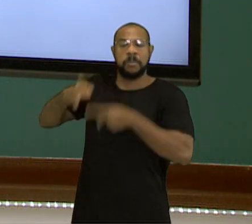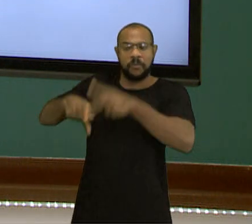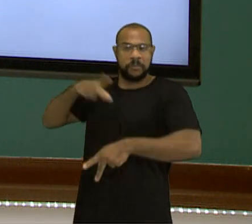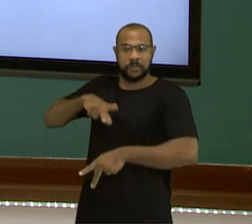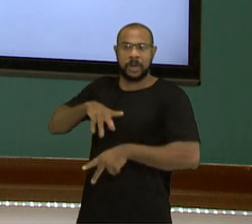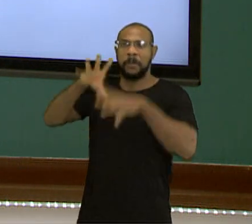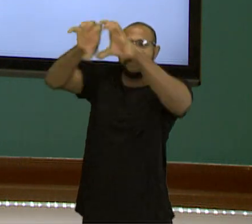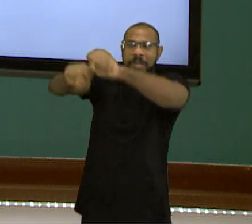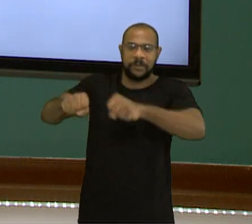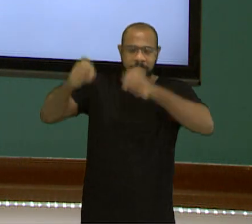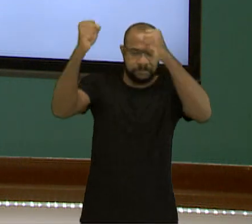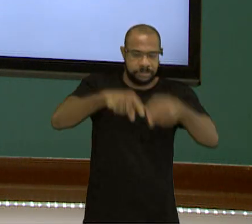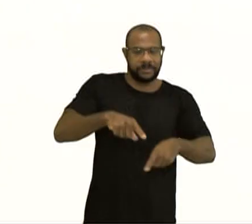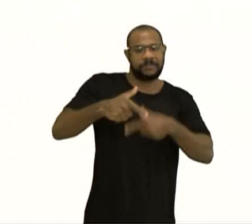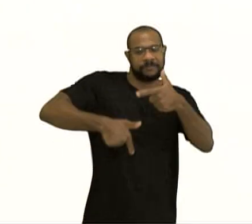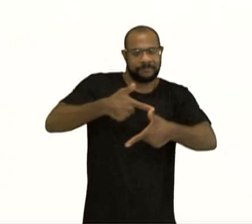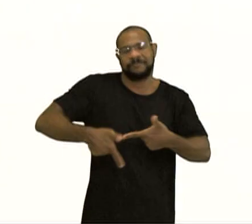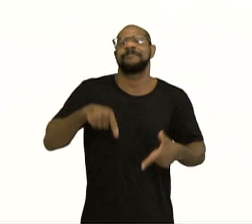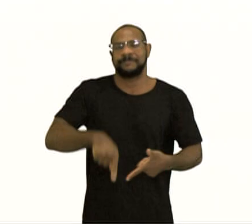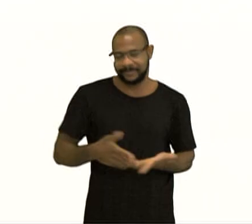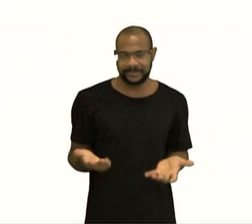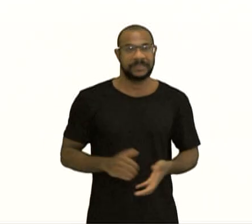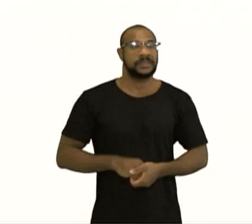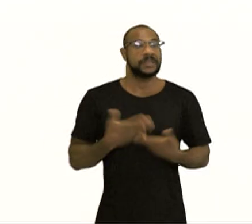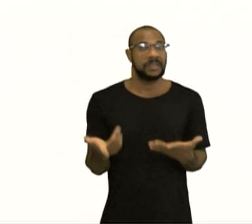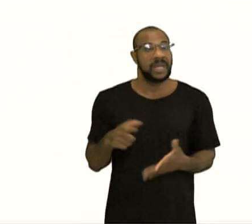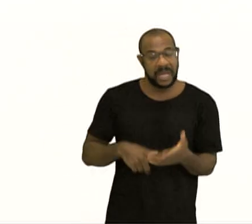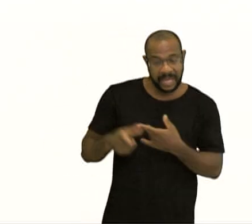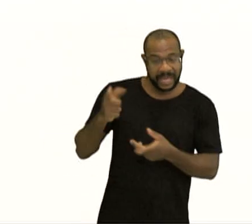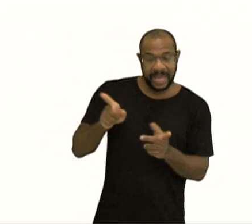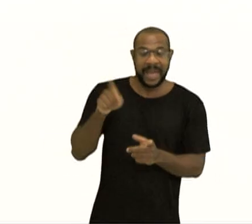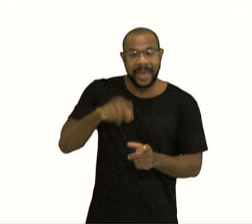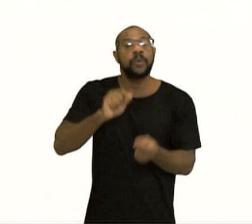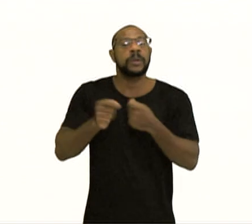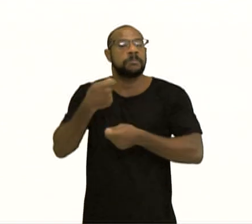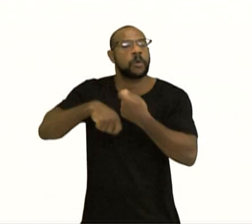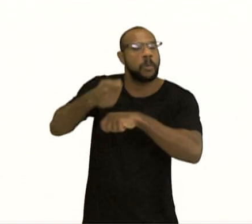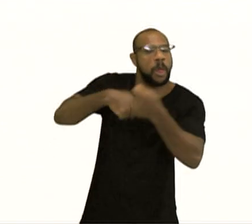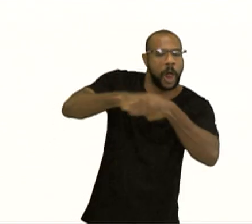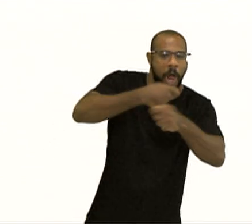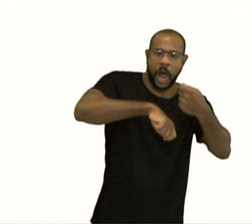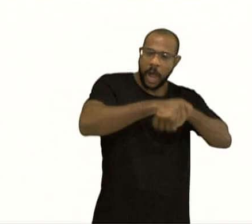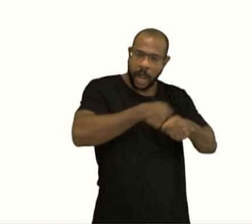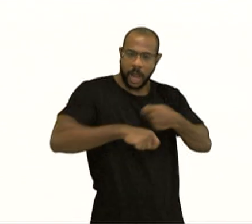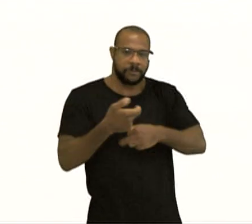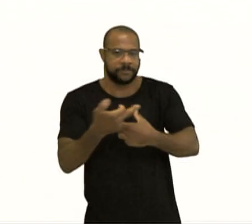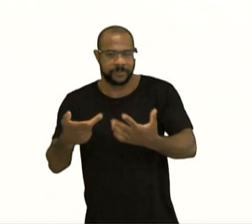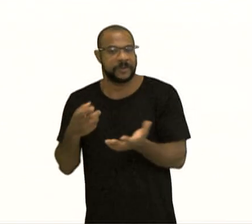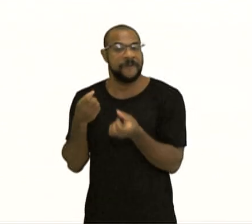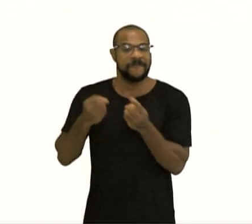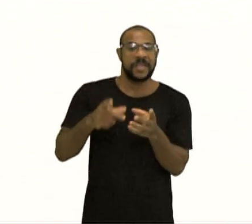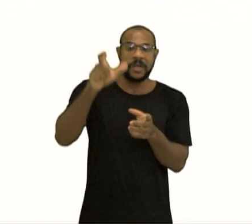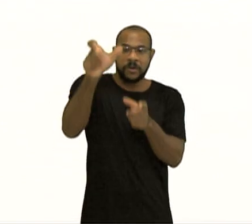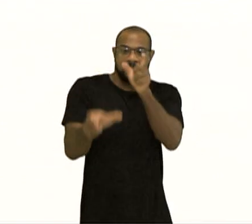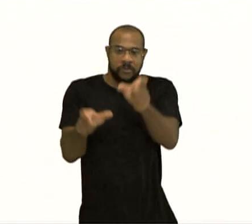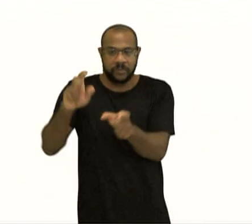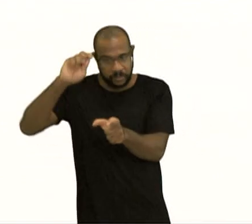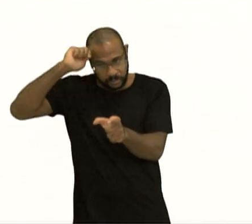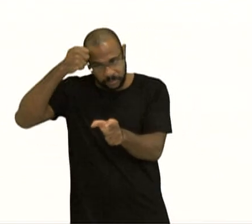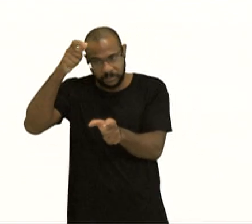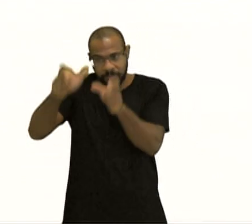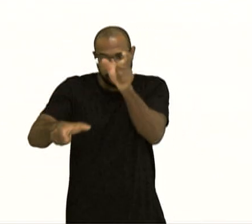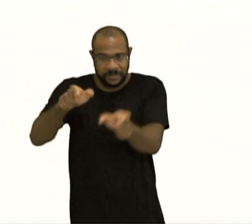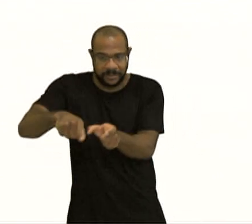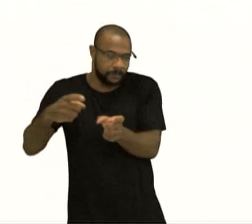ela representava um lucrativo comércio para os comerciantes portugueses que vendiam esses escravos. Os